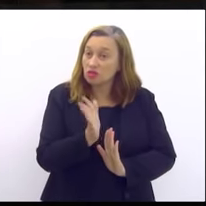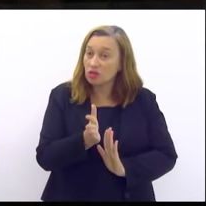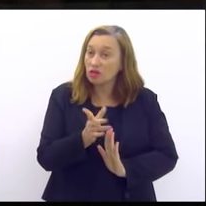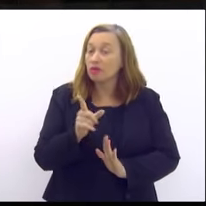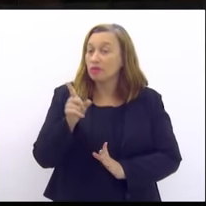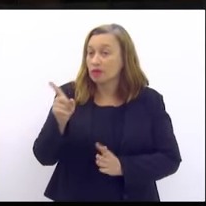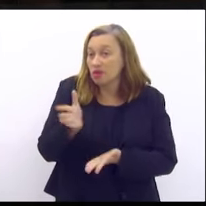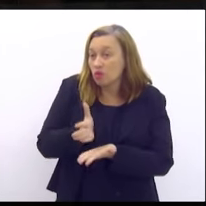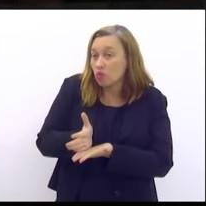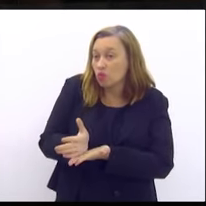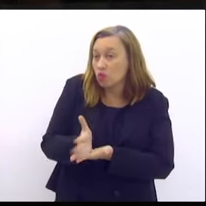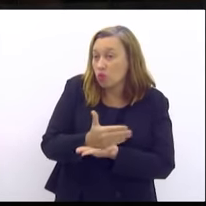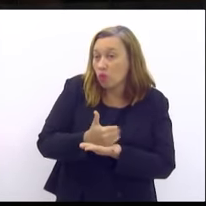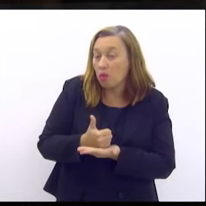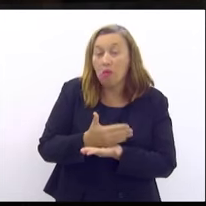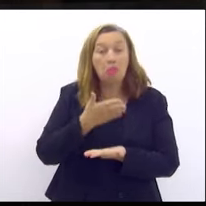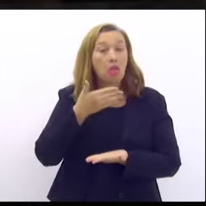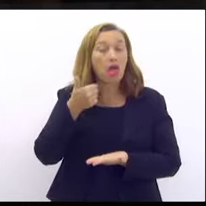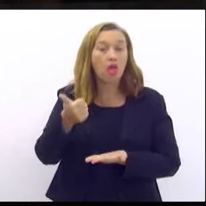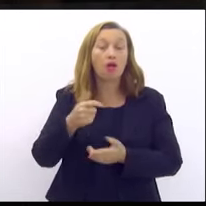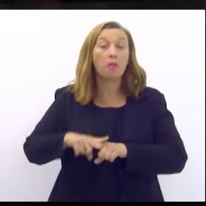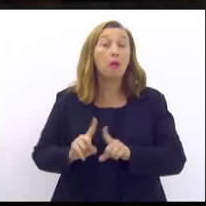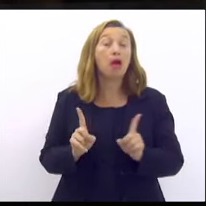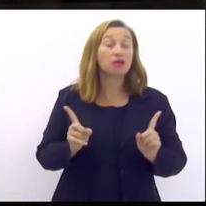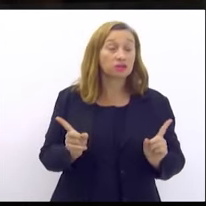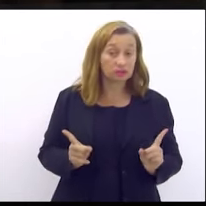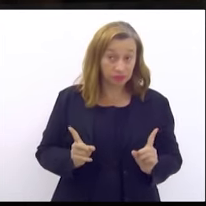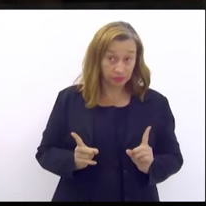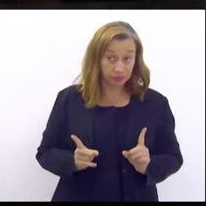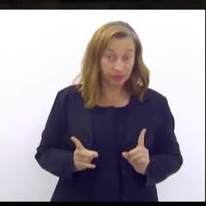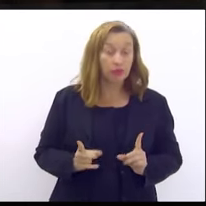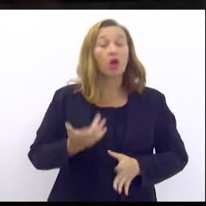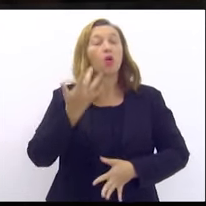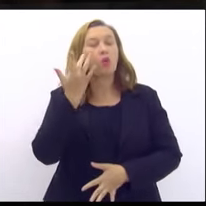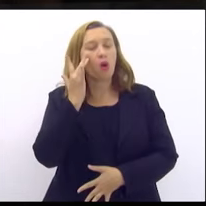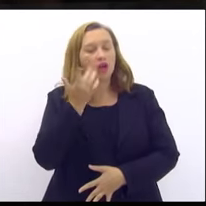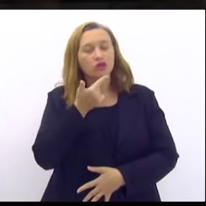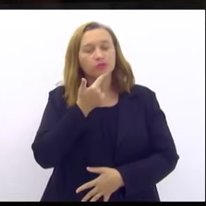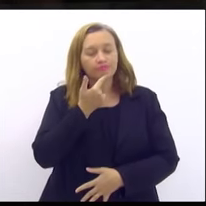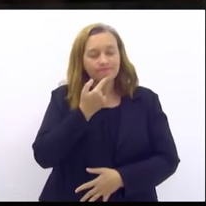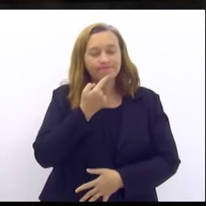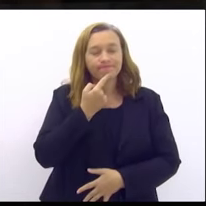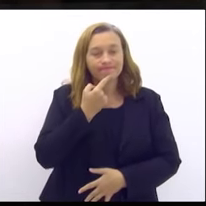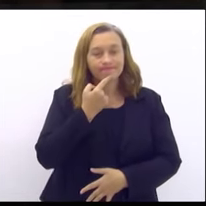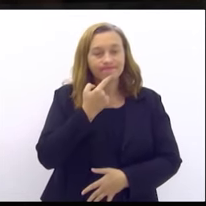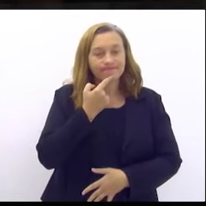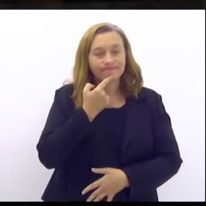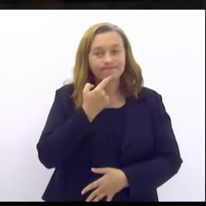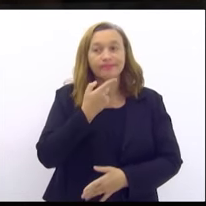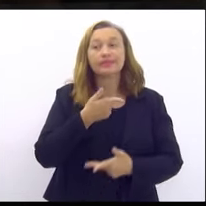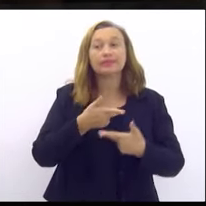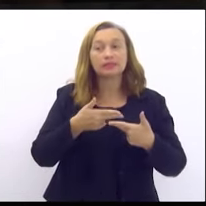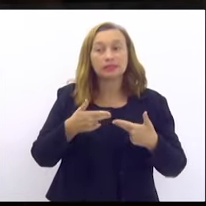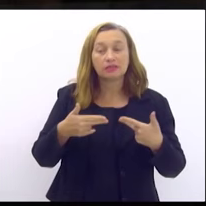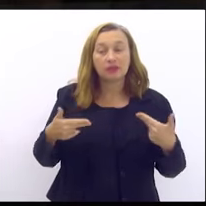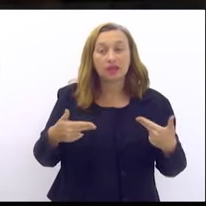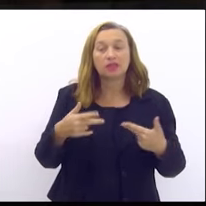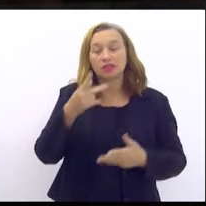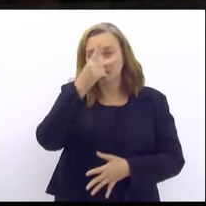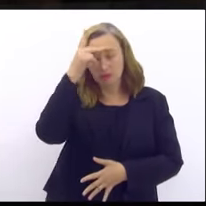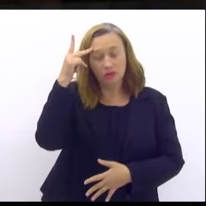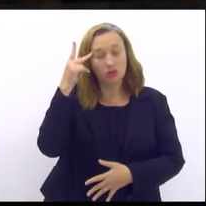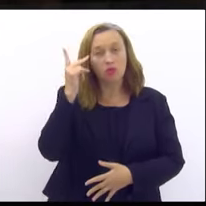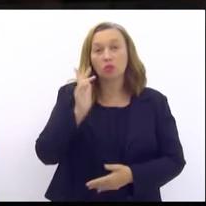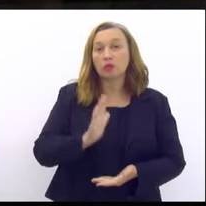receita melhore mas eu acho que muita gente